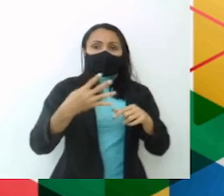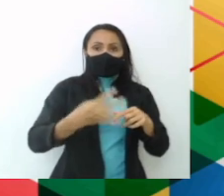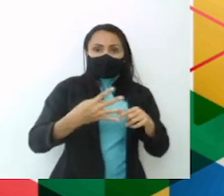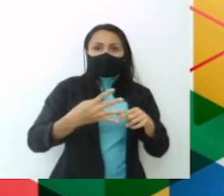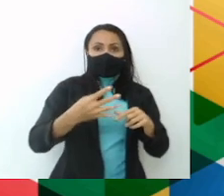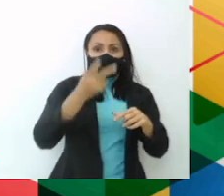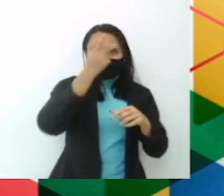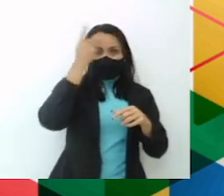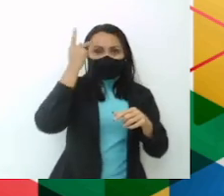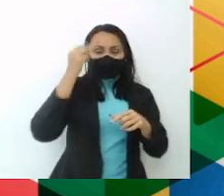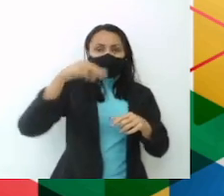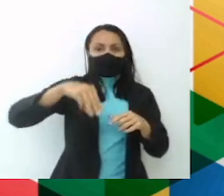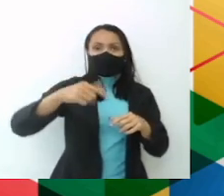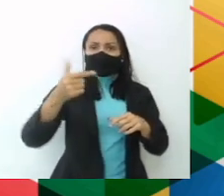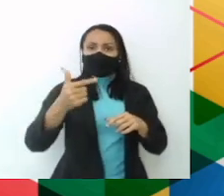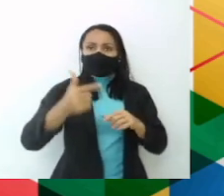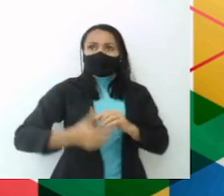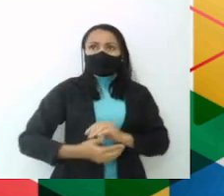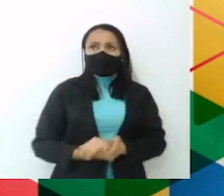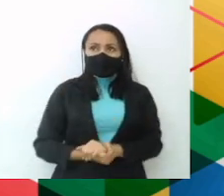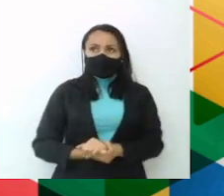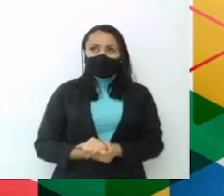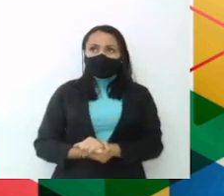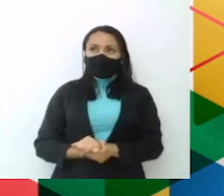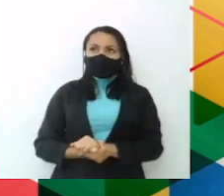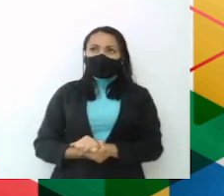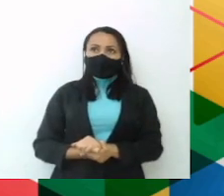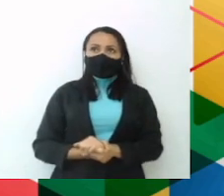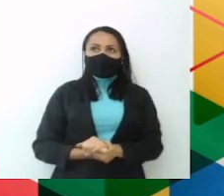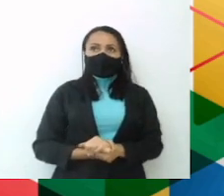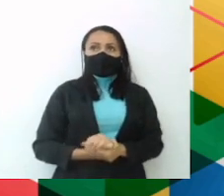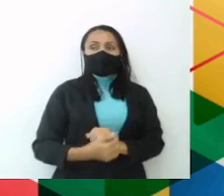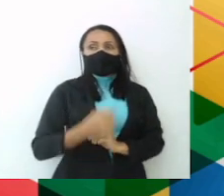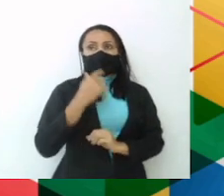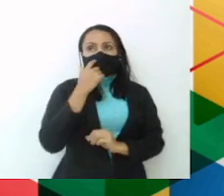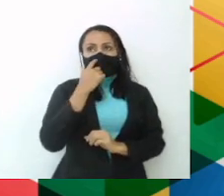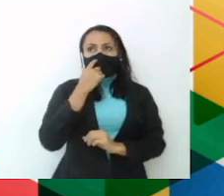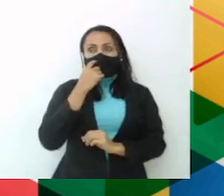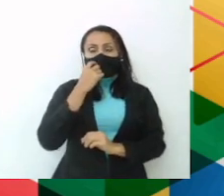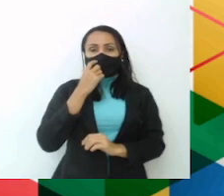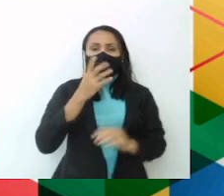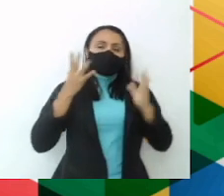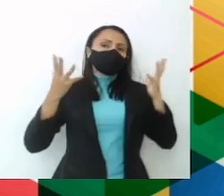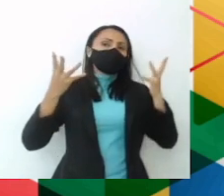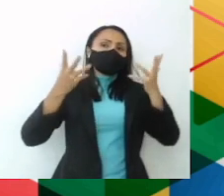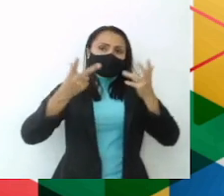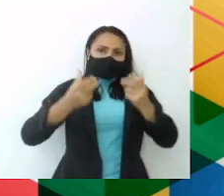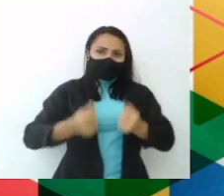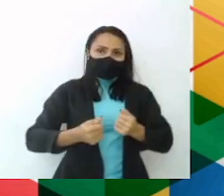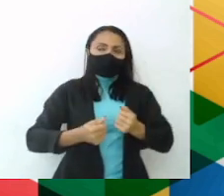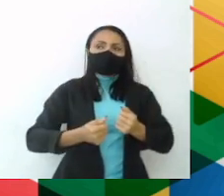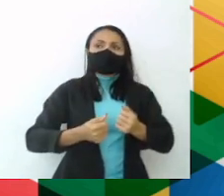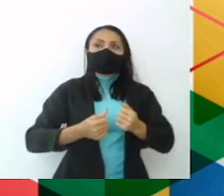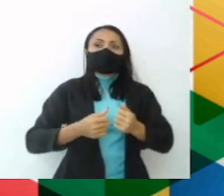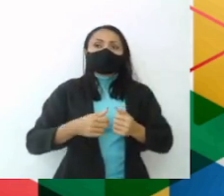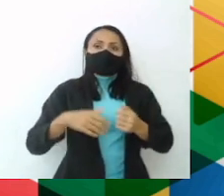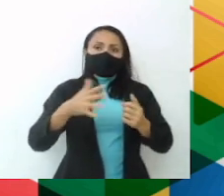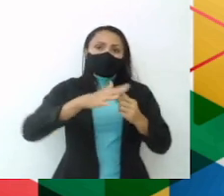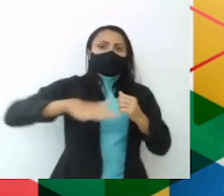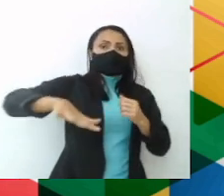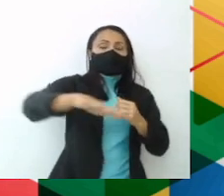área de 1 metro quadrado. O espaço total, né, desse evento